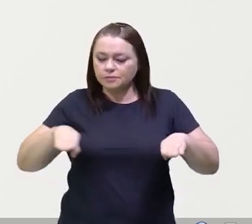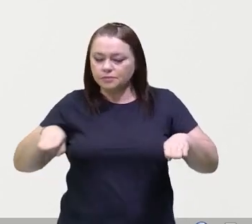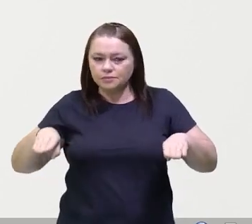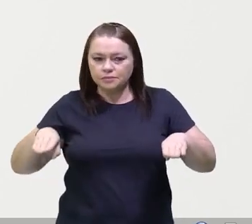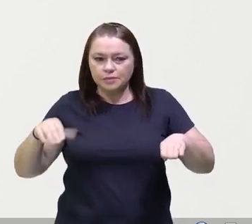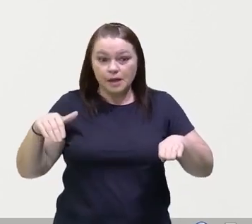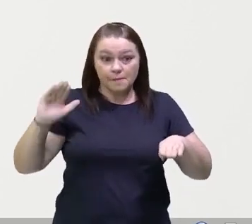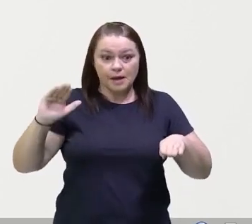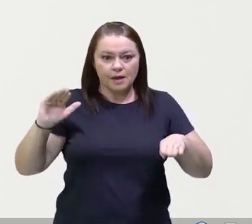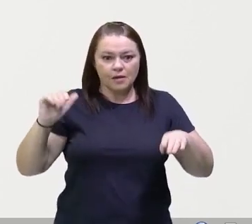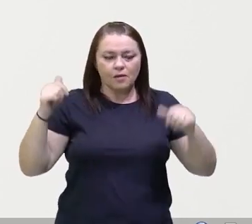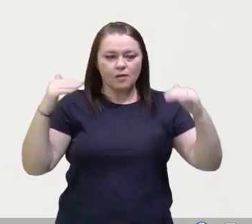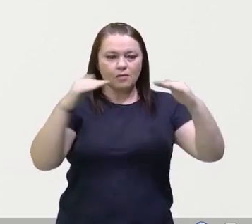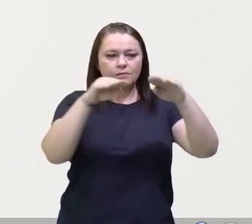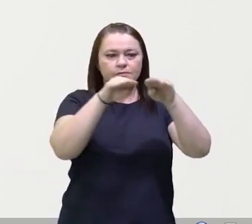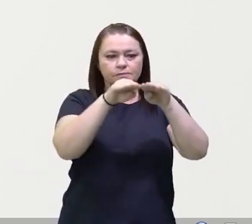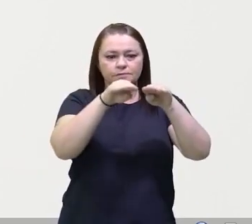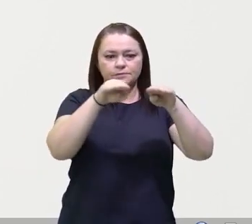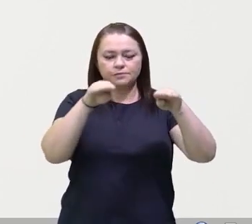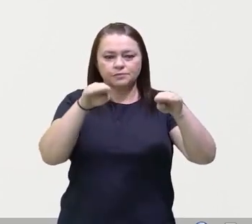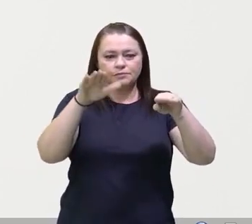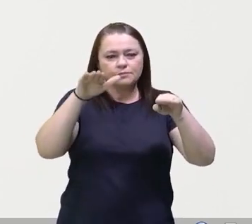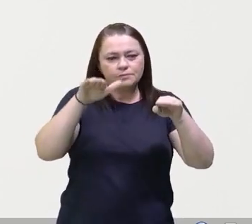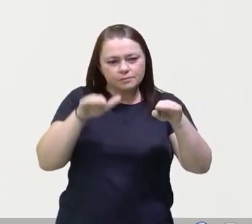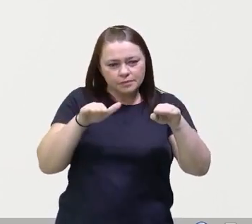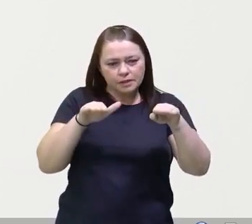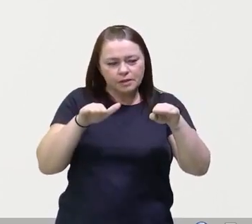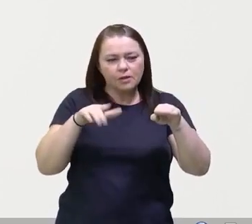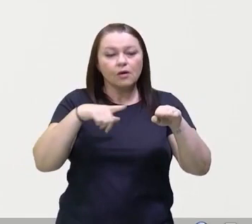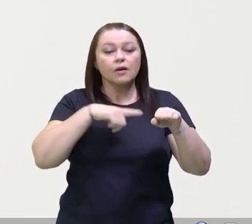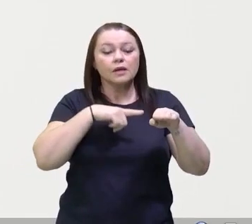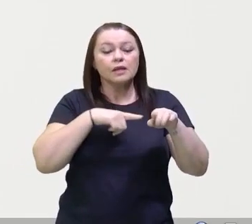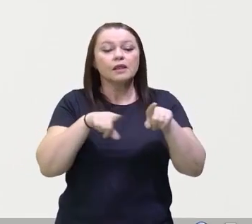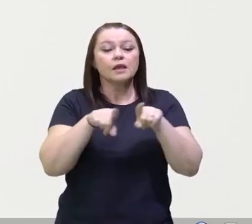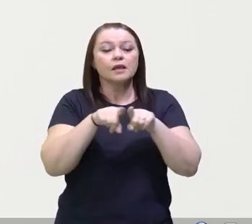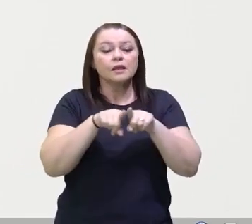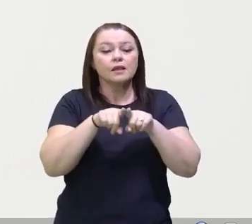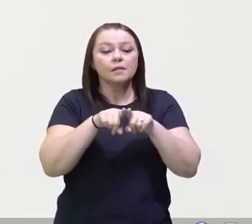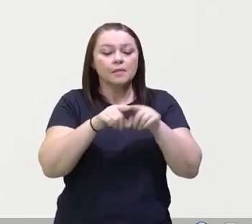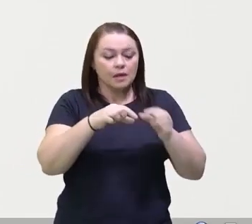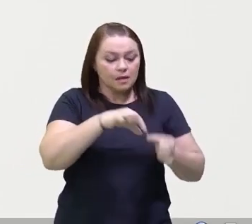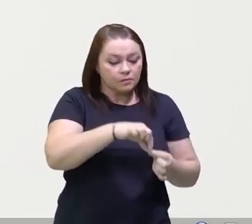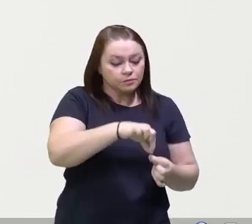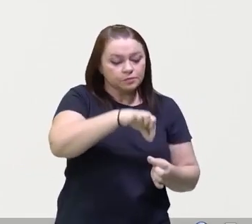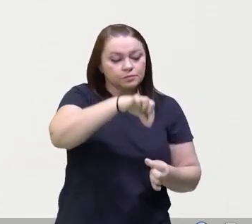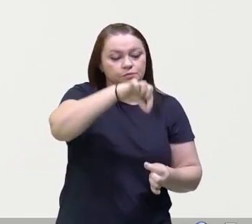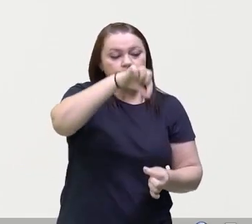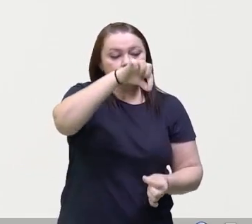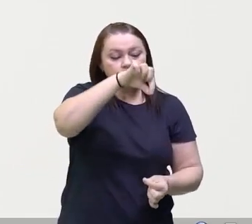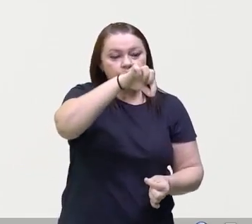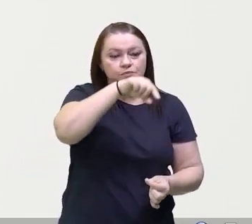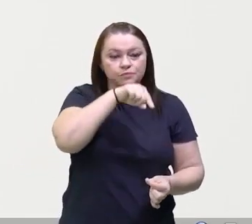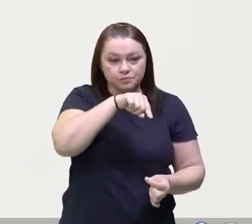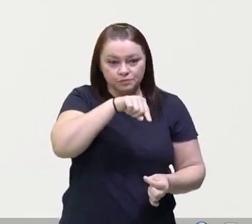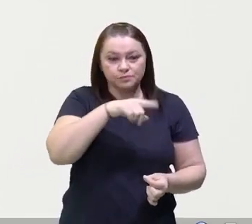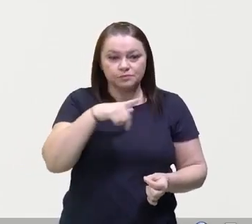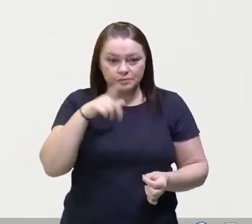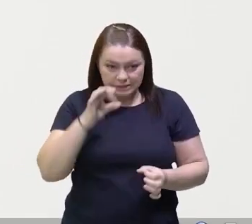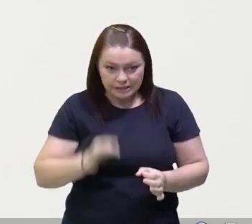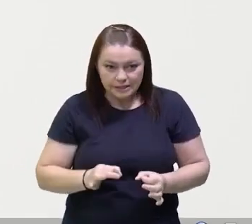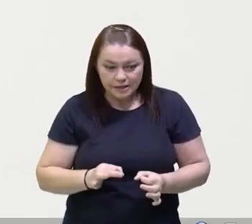possui base menor e possui o quê? Uma altura, tá